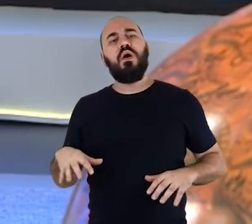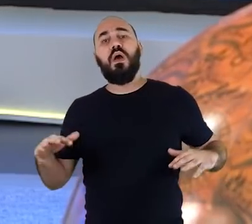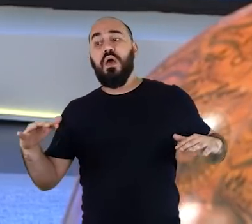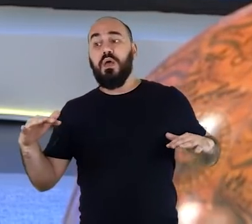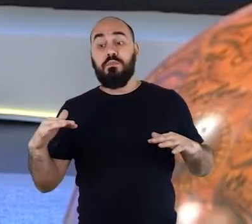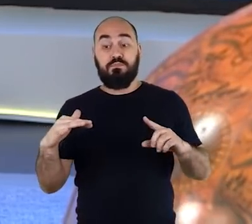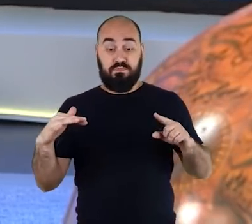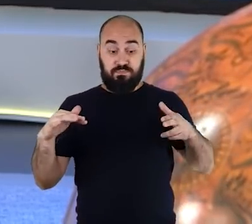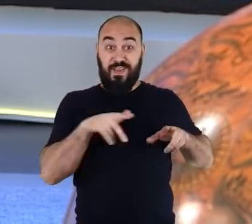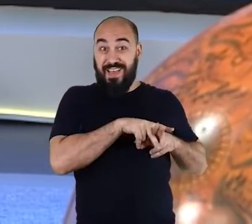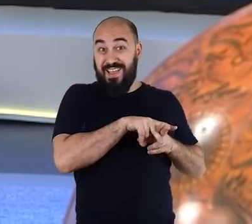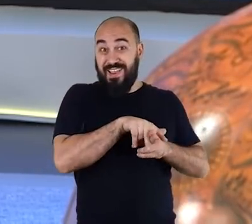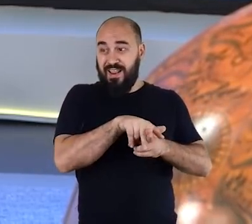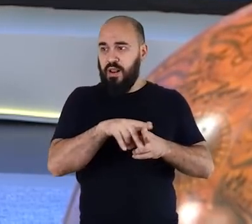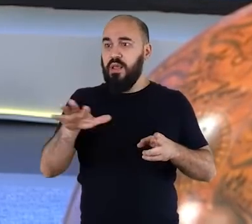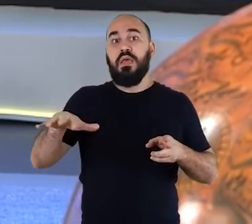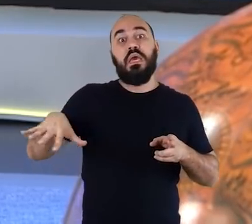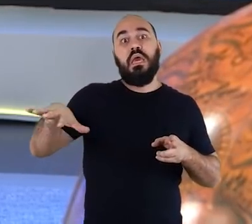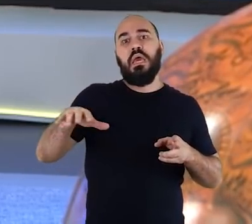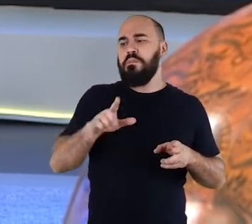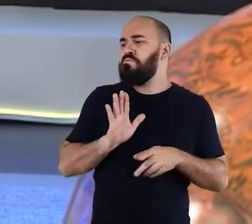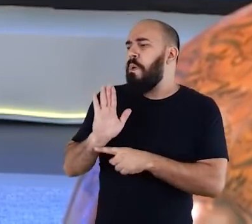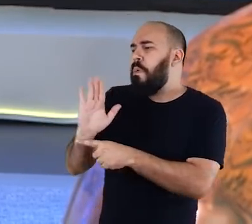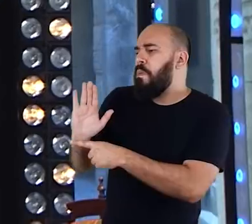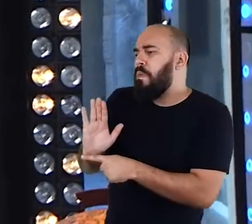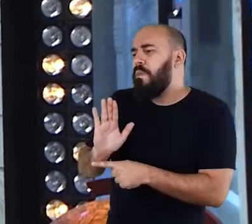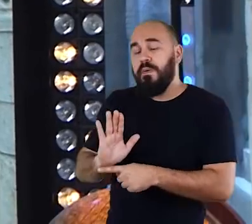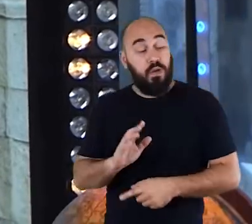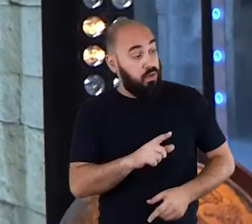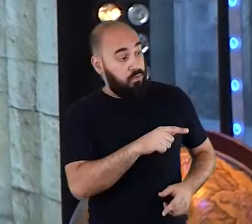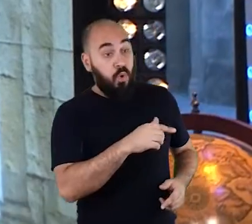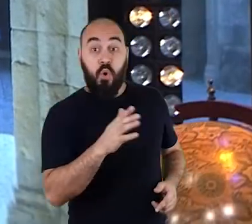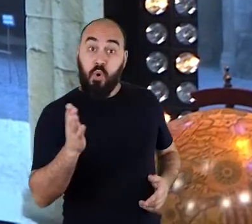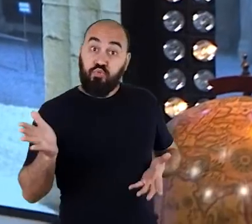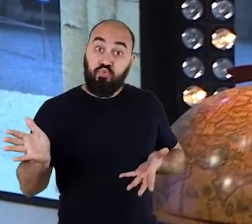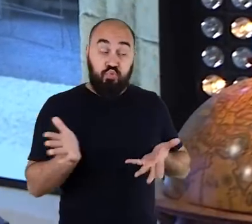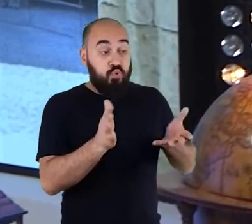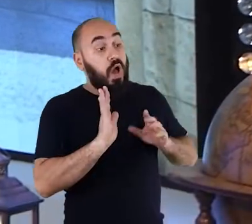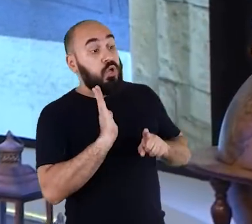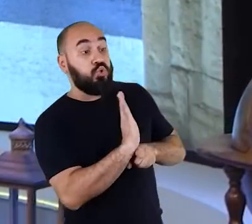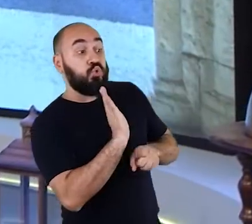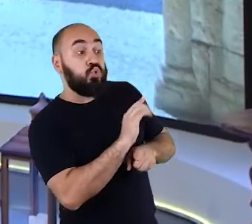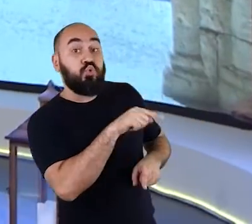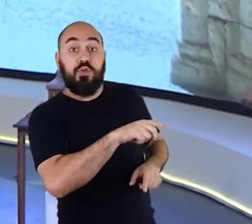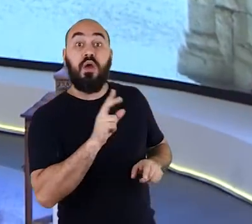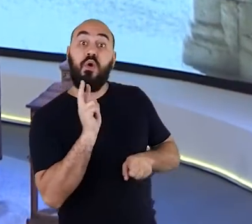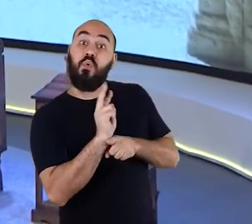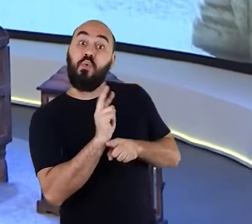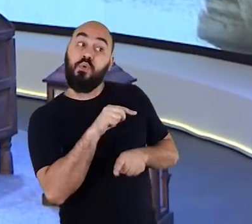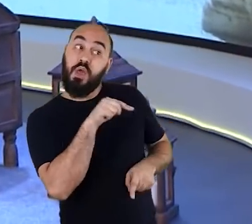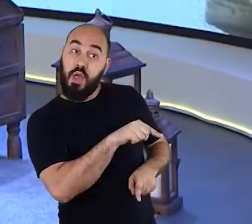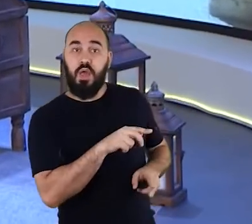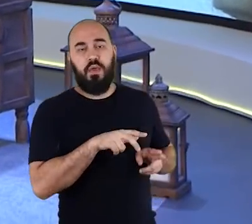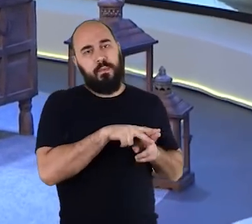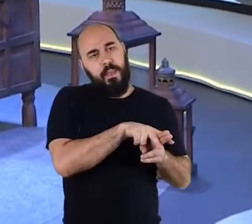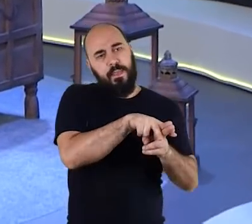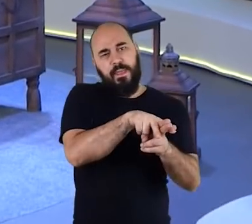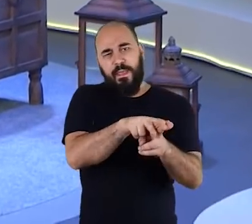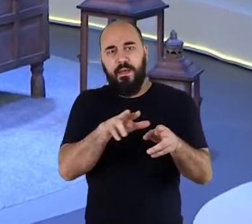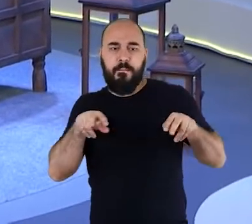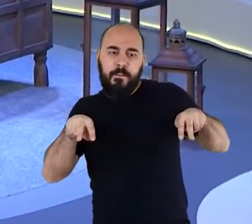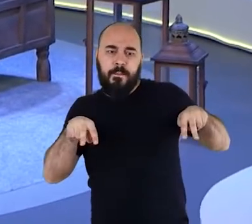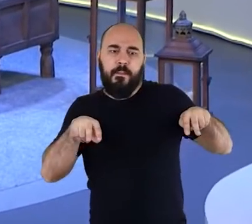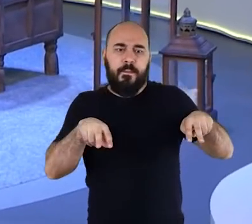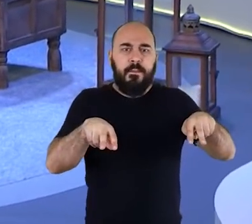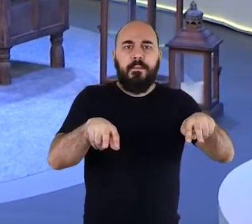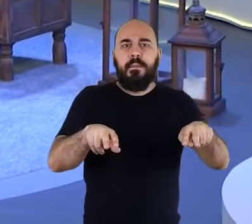protegido durante toda a sua travessia pelo território. Foi nesse contexto que ele viu a dita pedra no meio dos